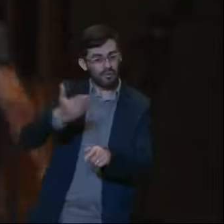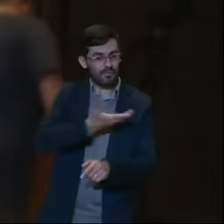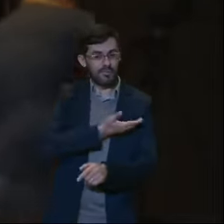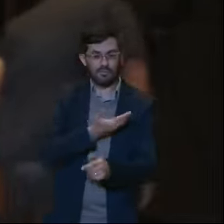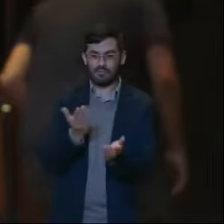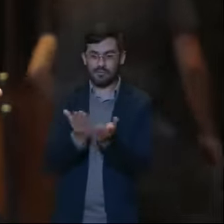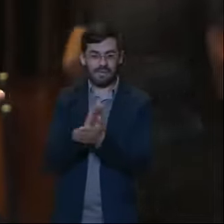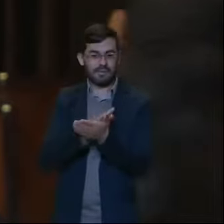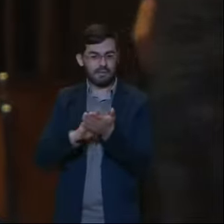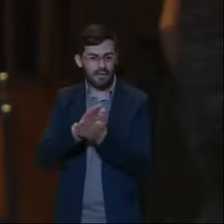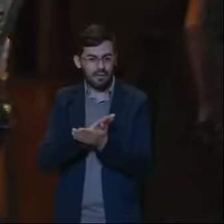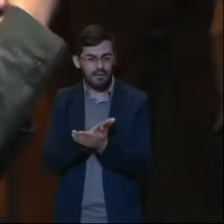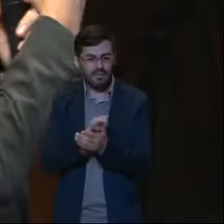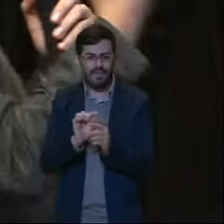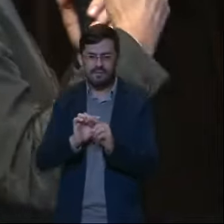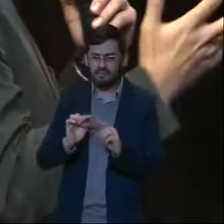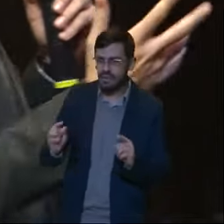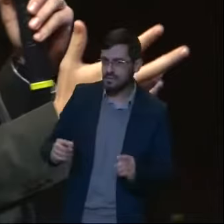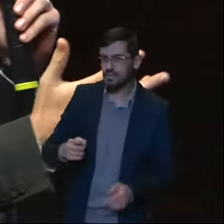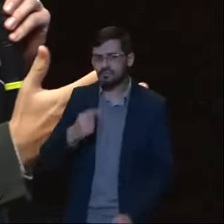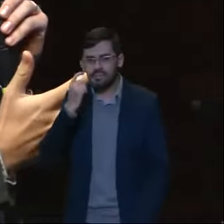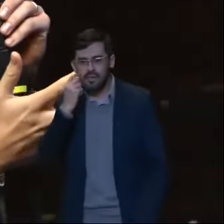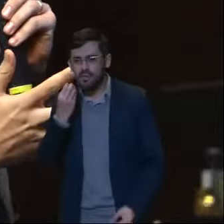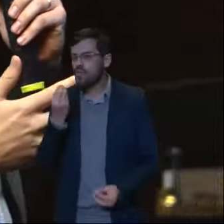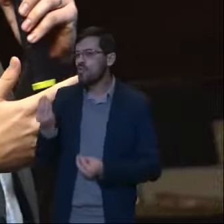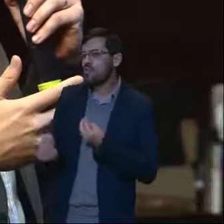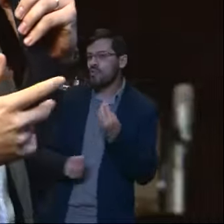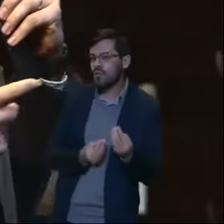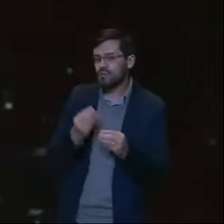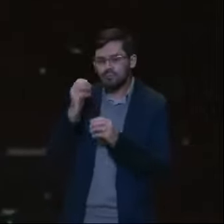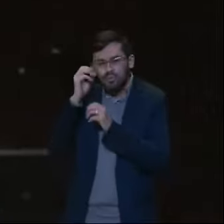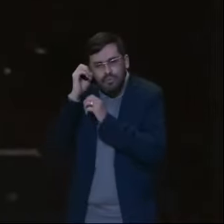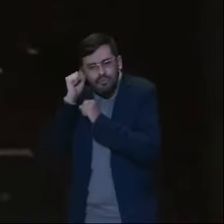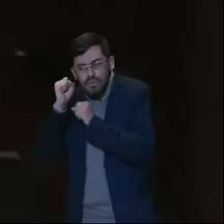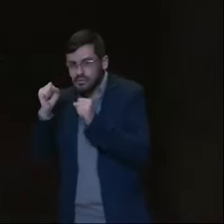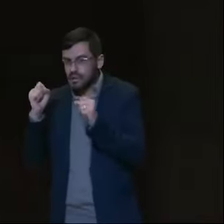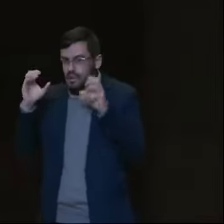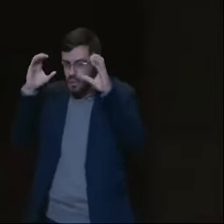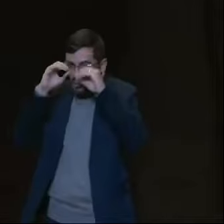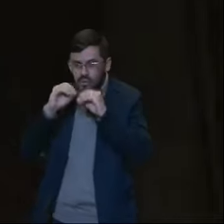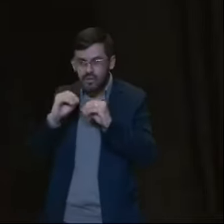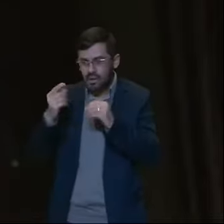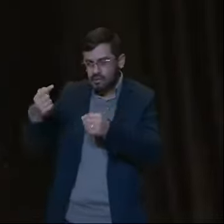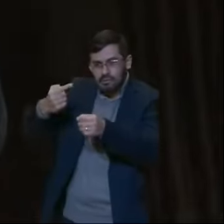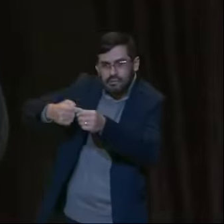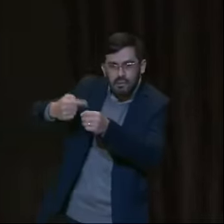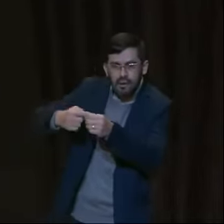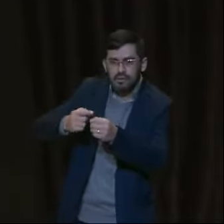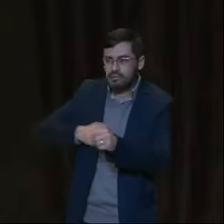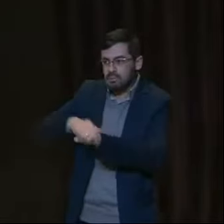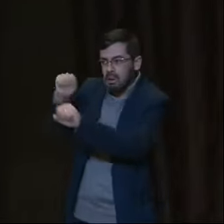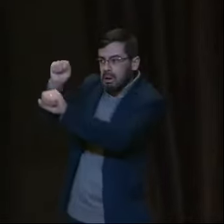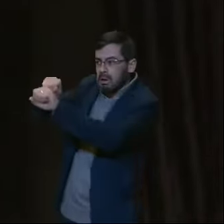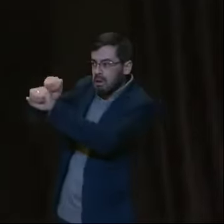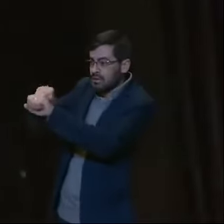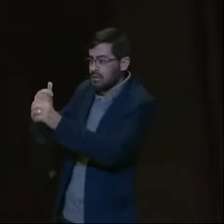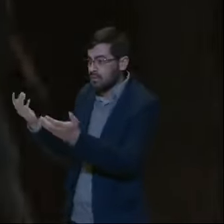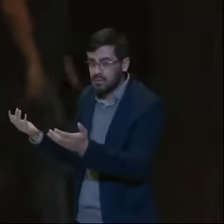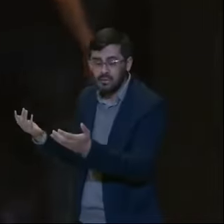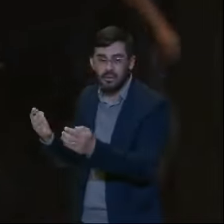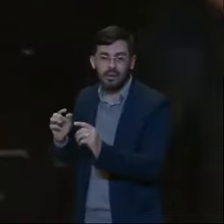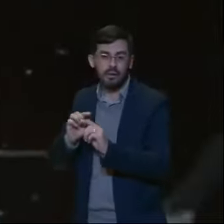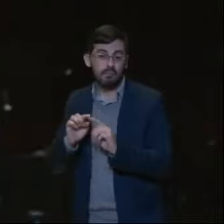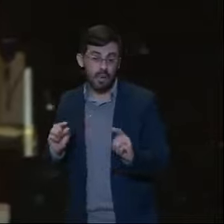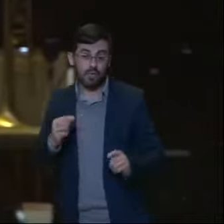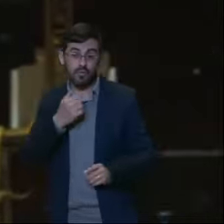E o amigo descrente estava, como é que a gente vai fazer para dormir essa noite? Como é que a gente vai dormir nessa cidade? Como é que a gente vai bater na casa de um estranho? E aquele